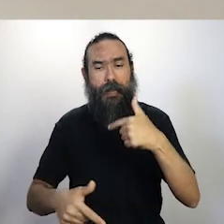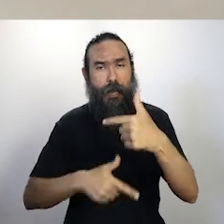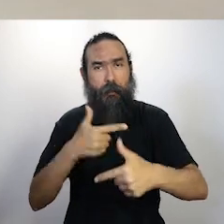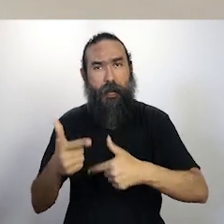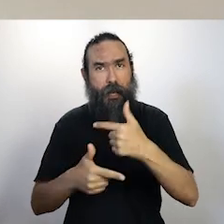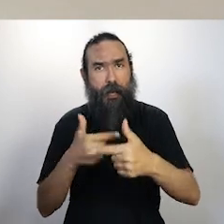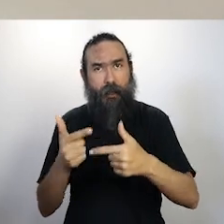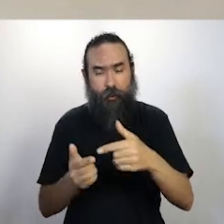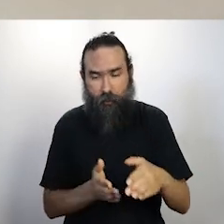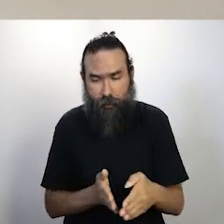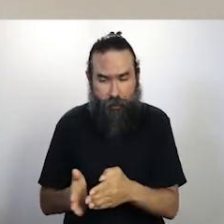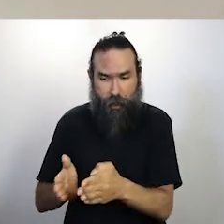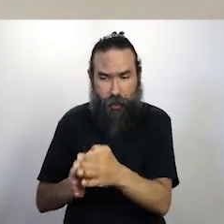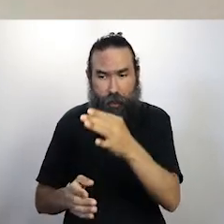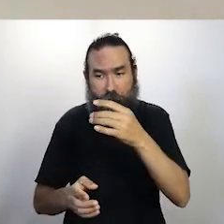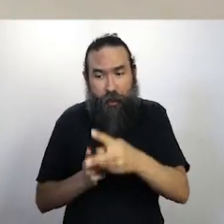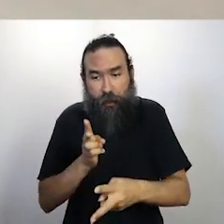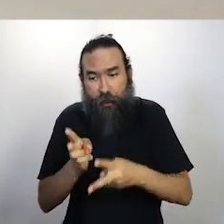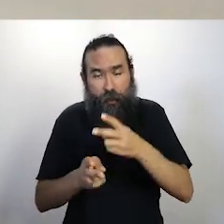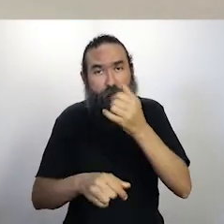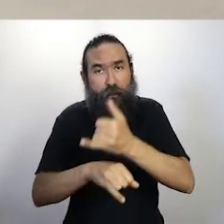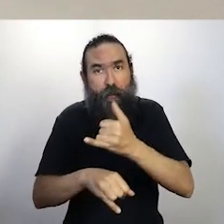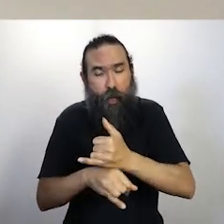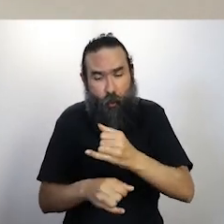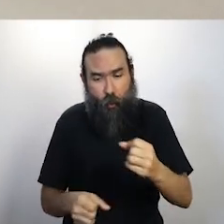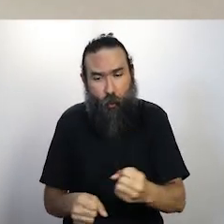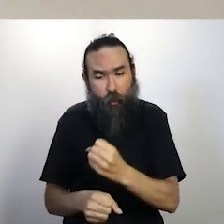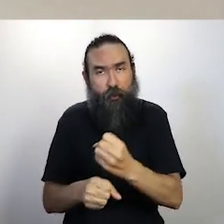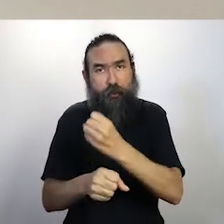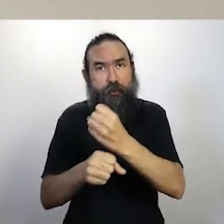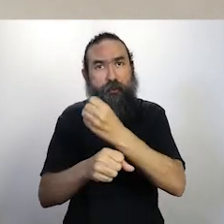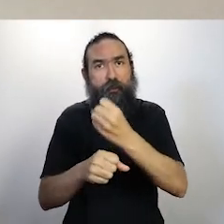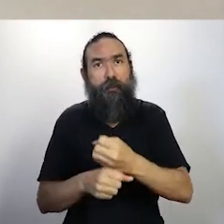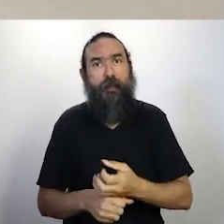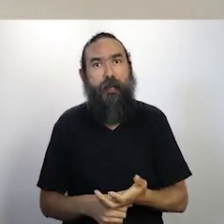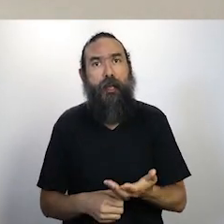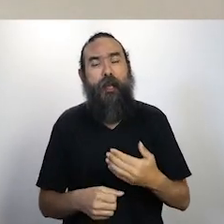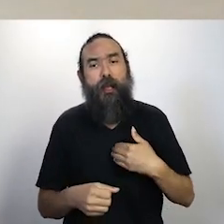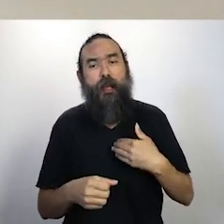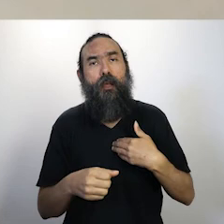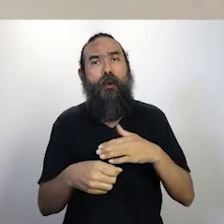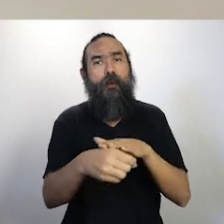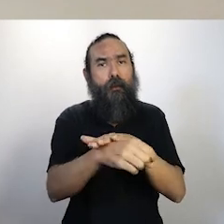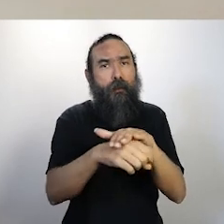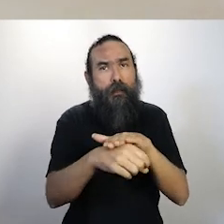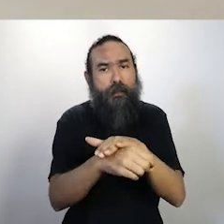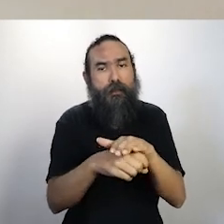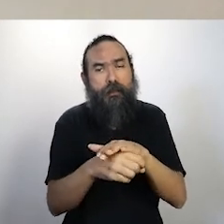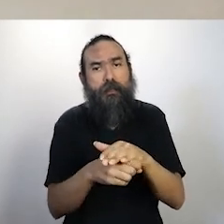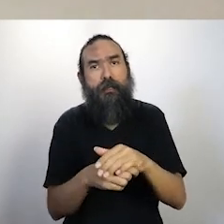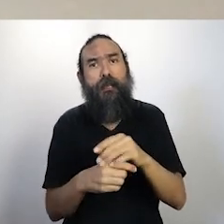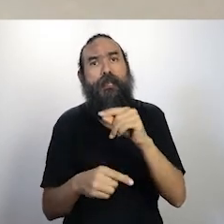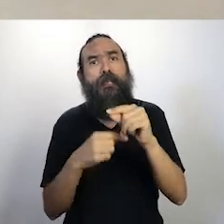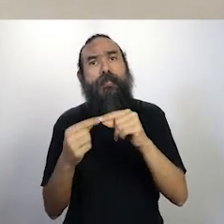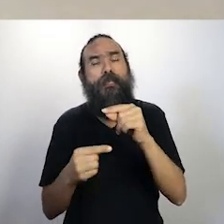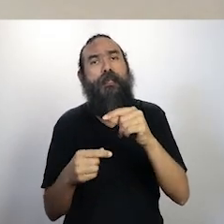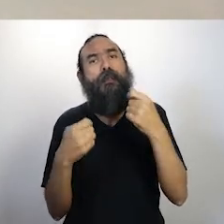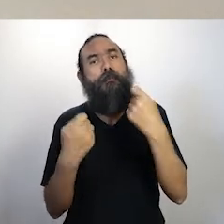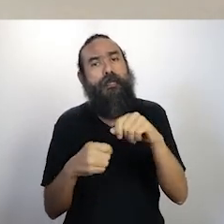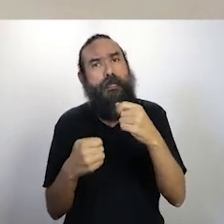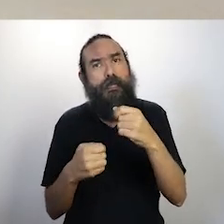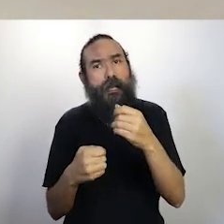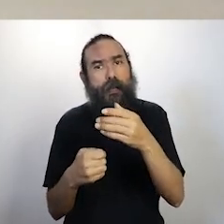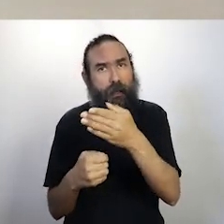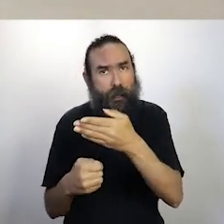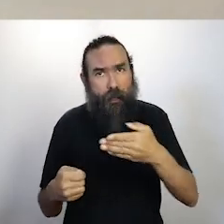potencializando né e otimizando a questão de todos os três artigos da lei e que